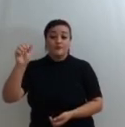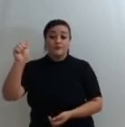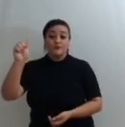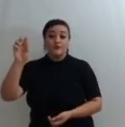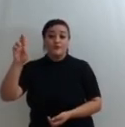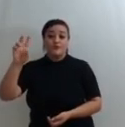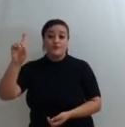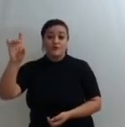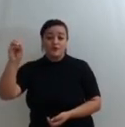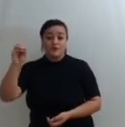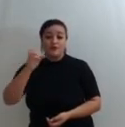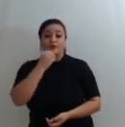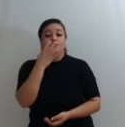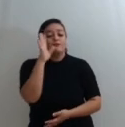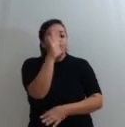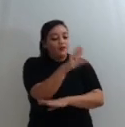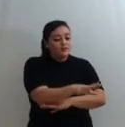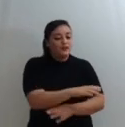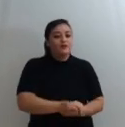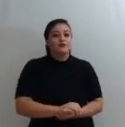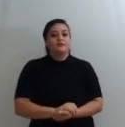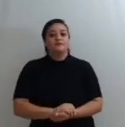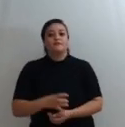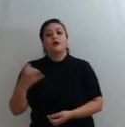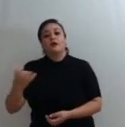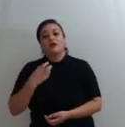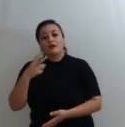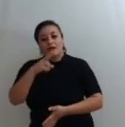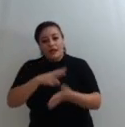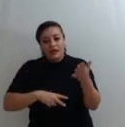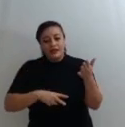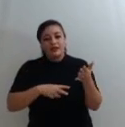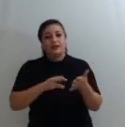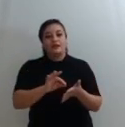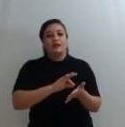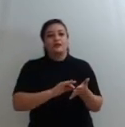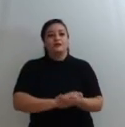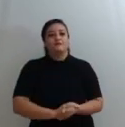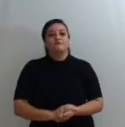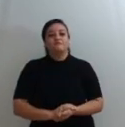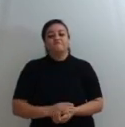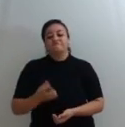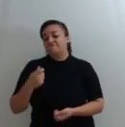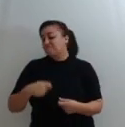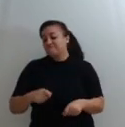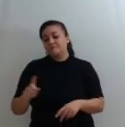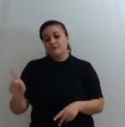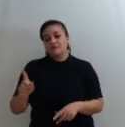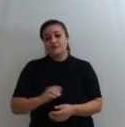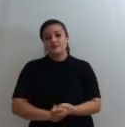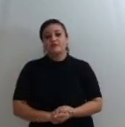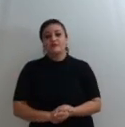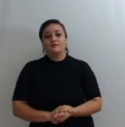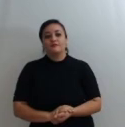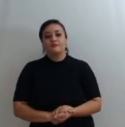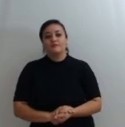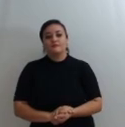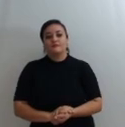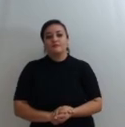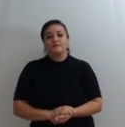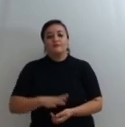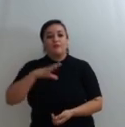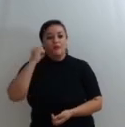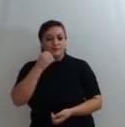Boa tarde, doutor. Vossa Excelência dispensa a leitura do relatório? Dispenso, sim, excelência. Meu áudio e vídeo estão bons para vossas